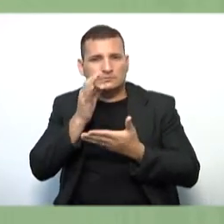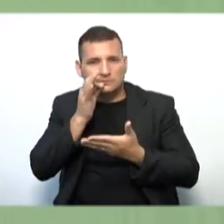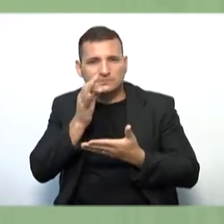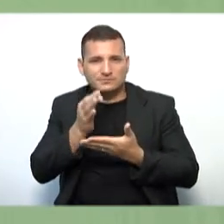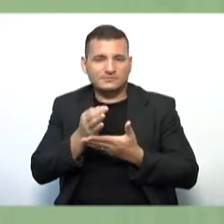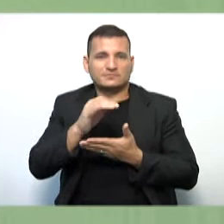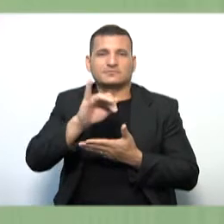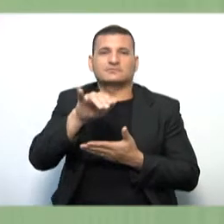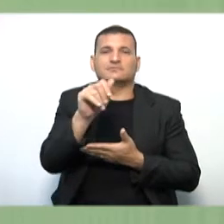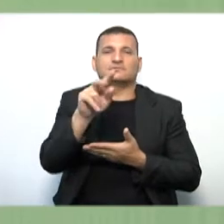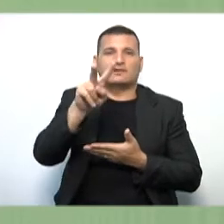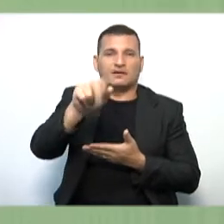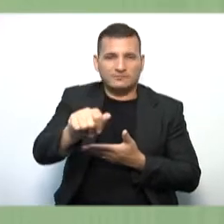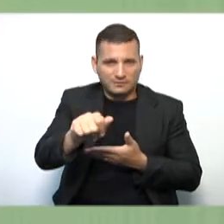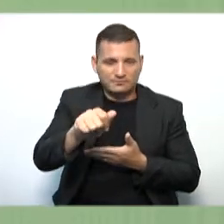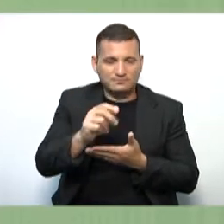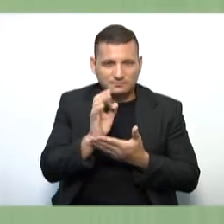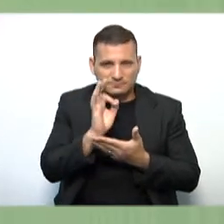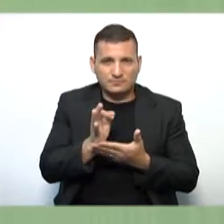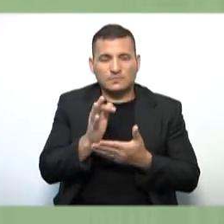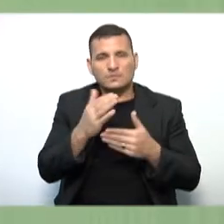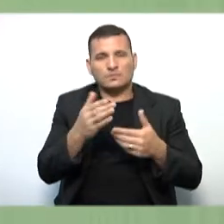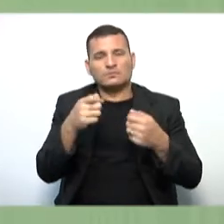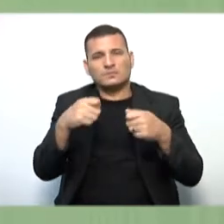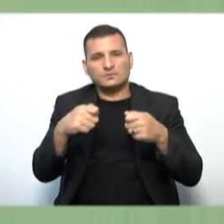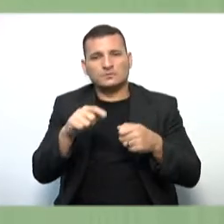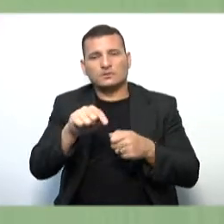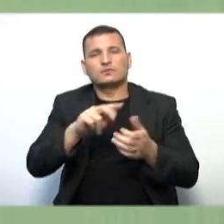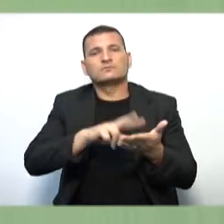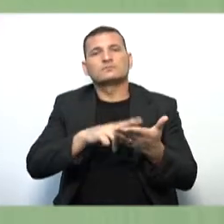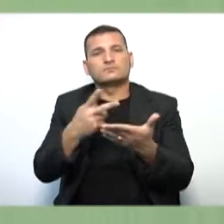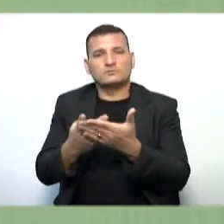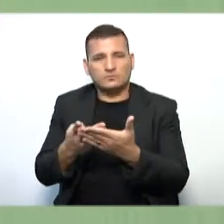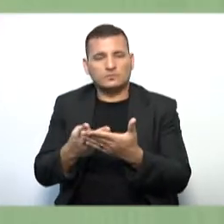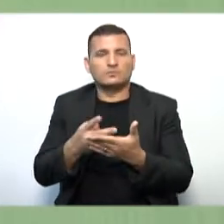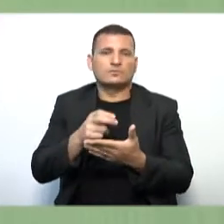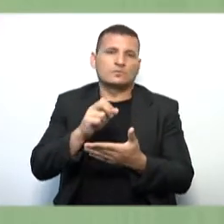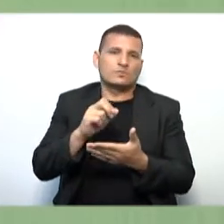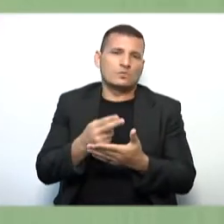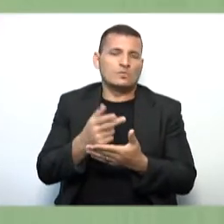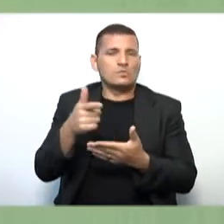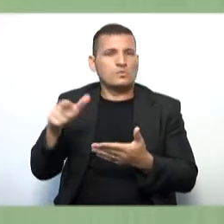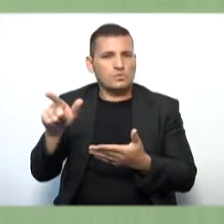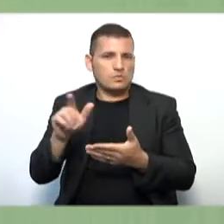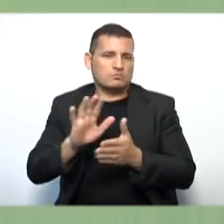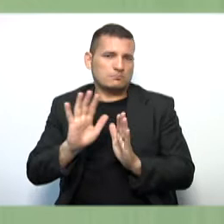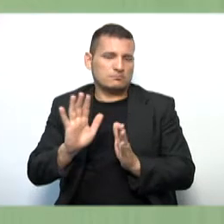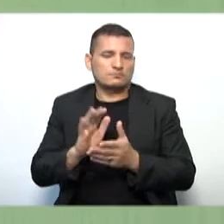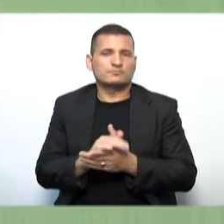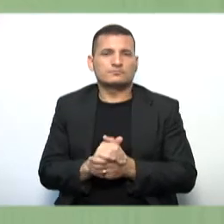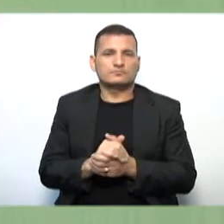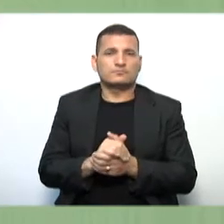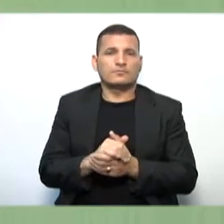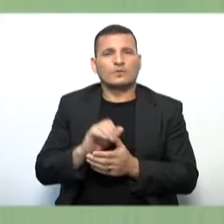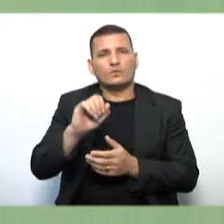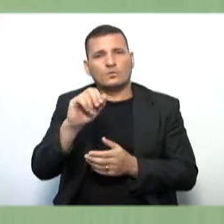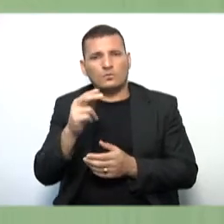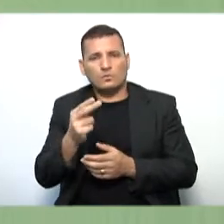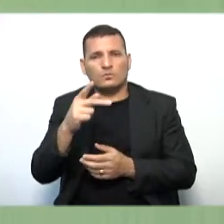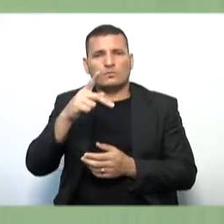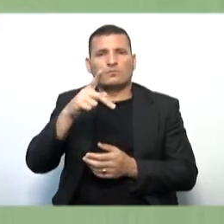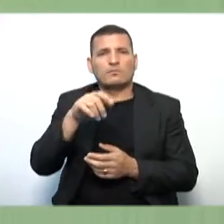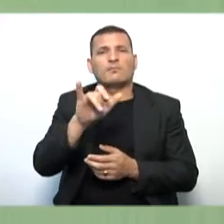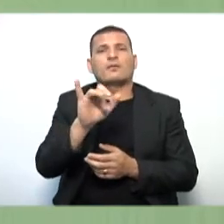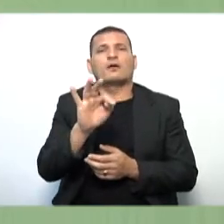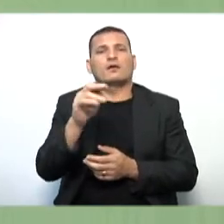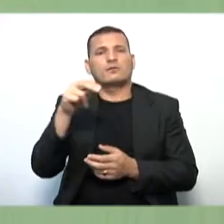em Java, então a gente precisa de um compilador Java ou um editor de texto que suporte Java. Ou então é Python,